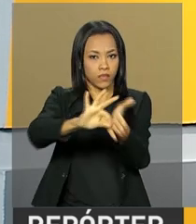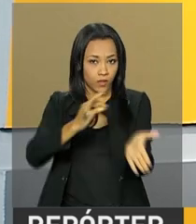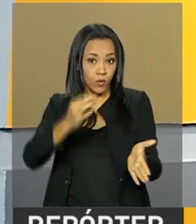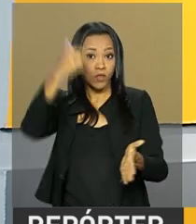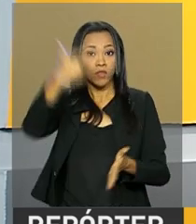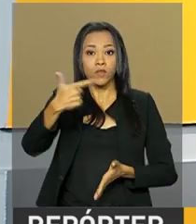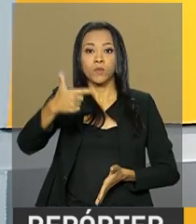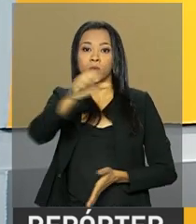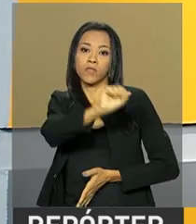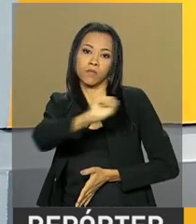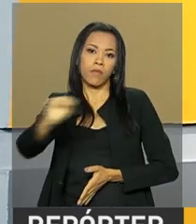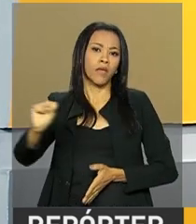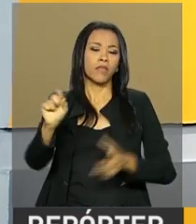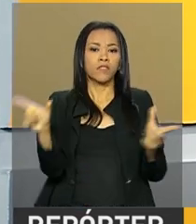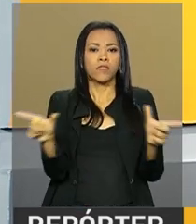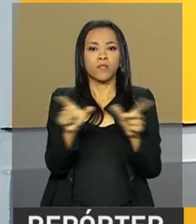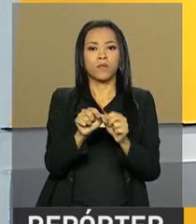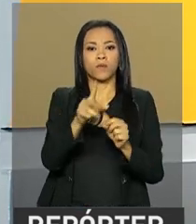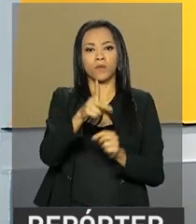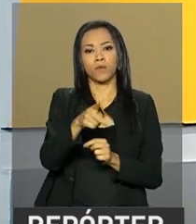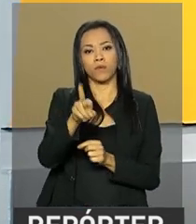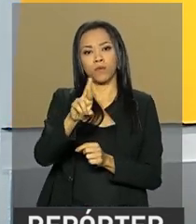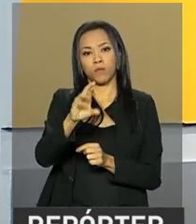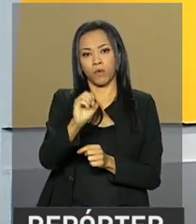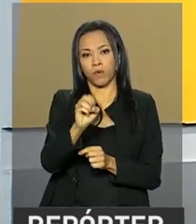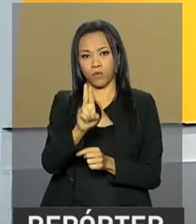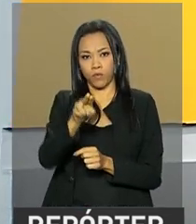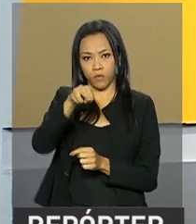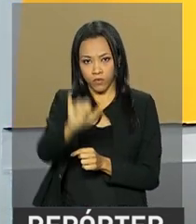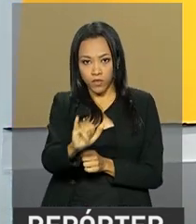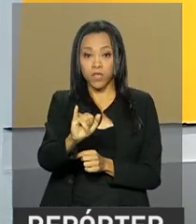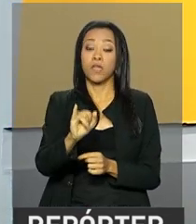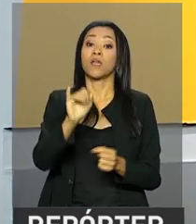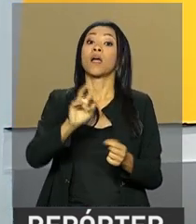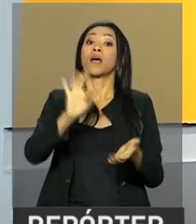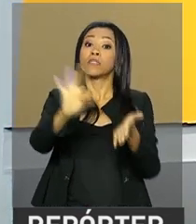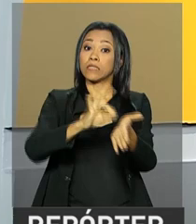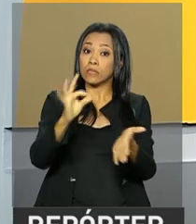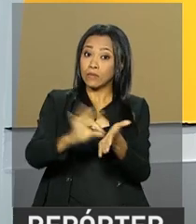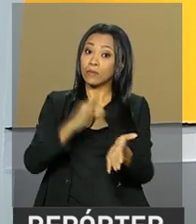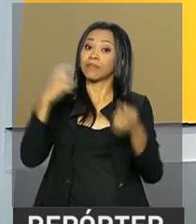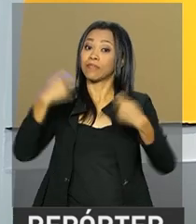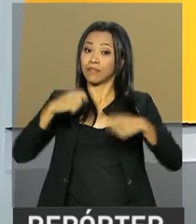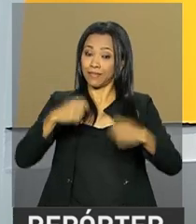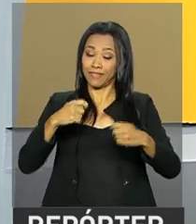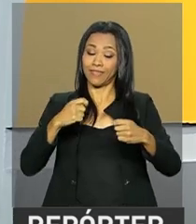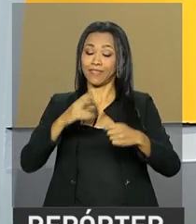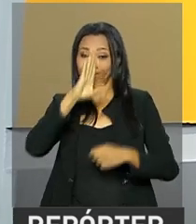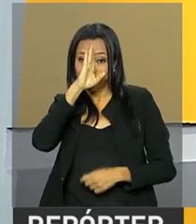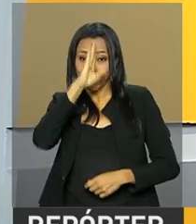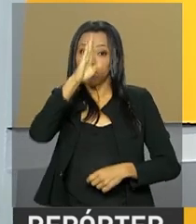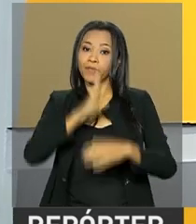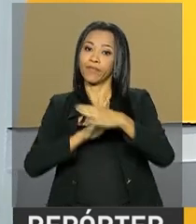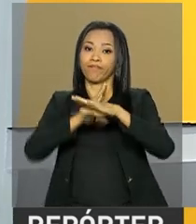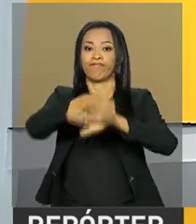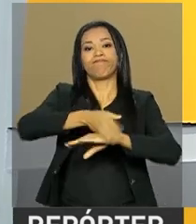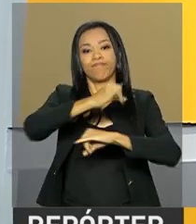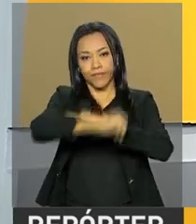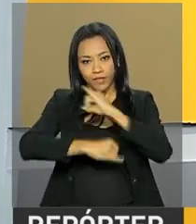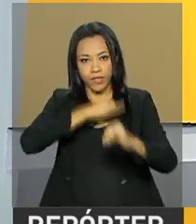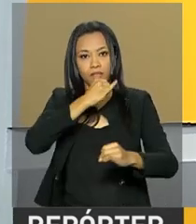o segundo semestre do programa Universidade para Todos. O cadastro deve ser feito exclusivamente pela